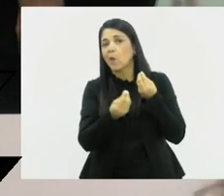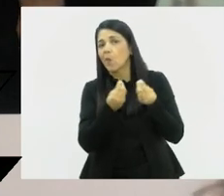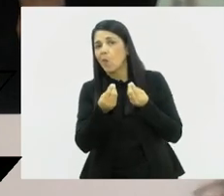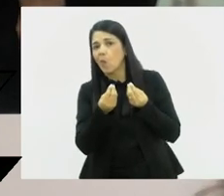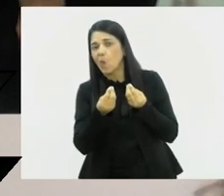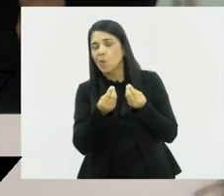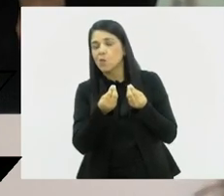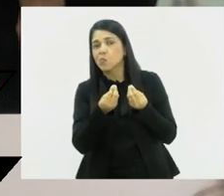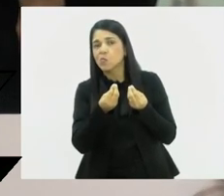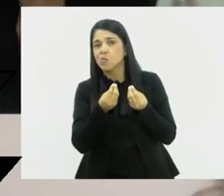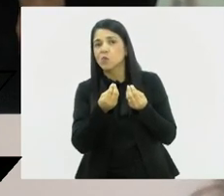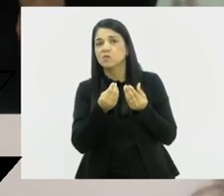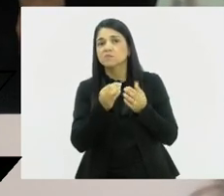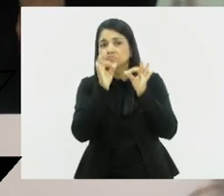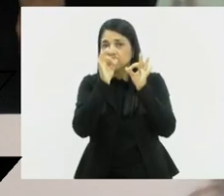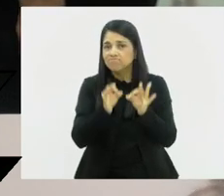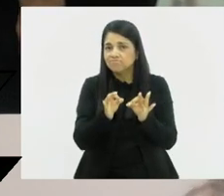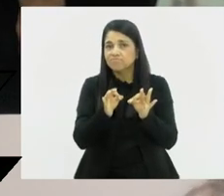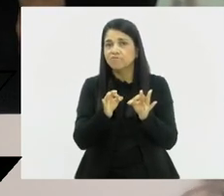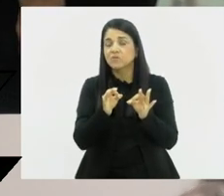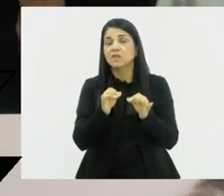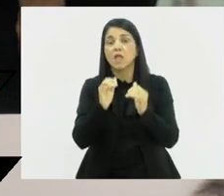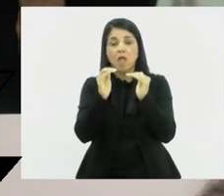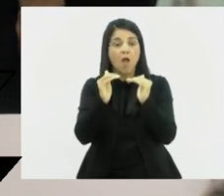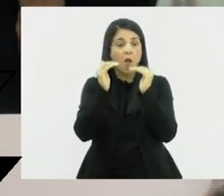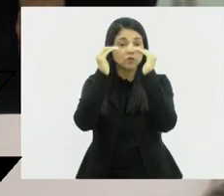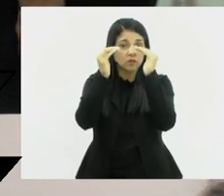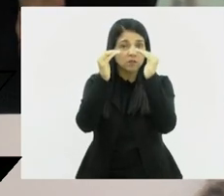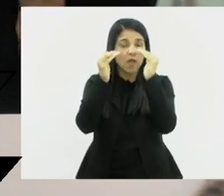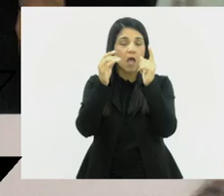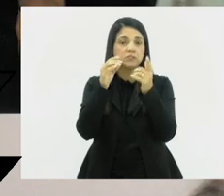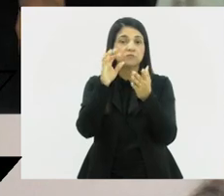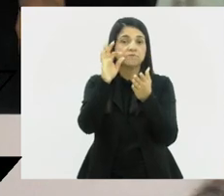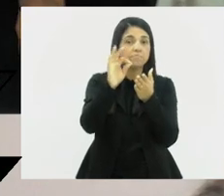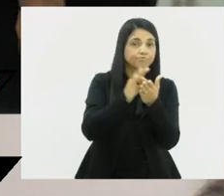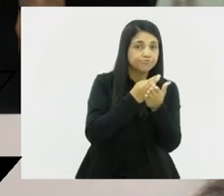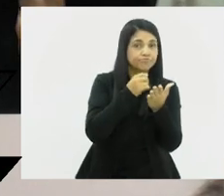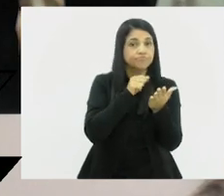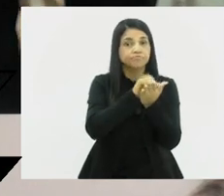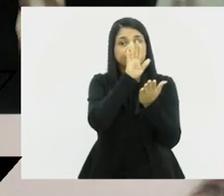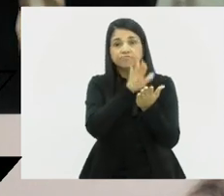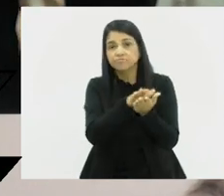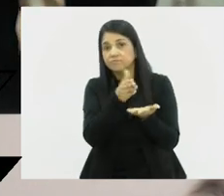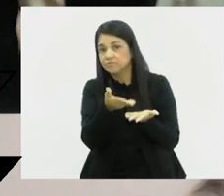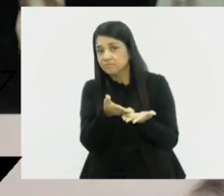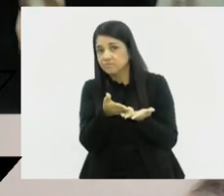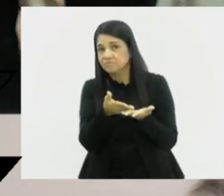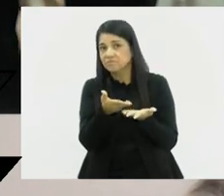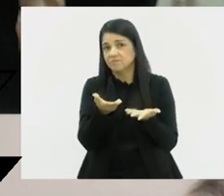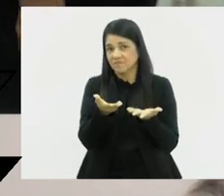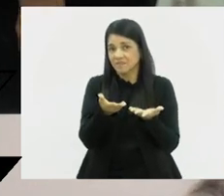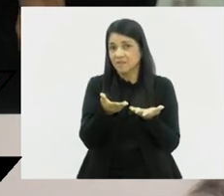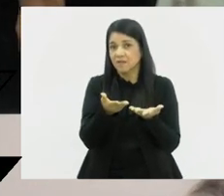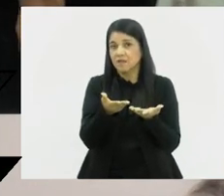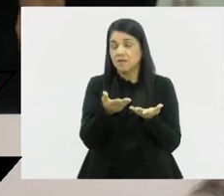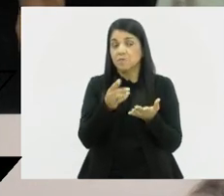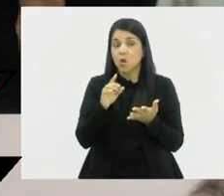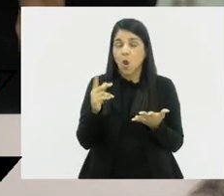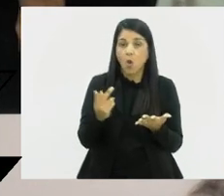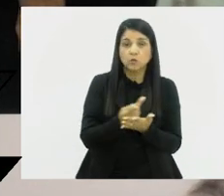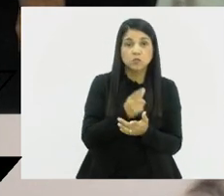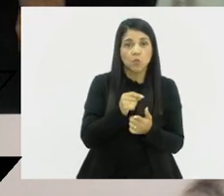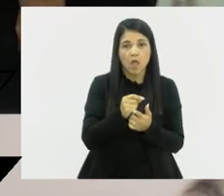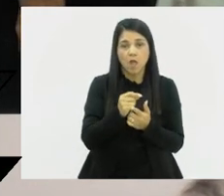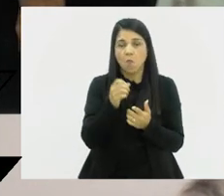de se aplicar, quem é a autoridade competente para aplicar esse tipo de infração, até para que a gente não ocorra aí num caso de abuso